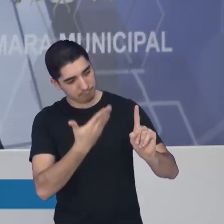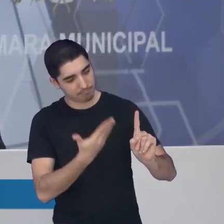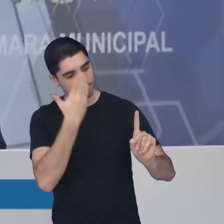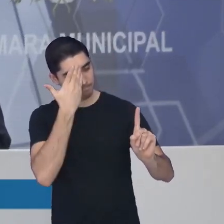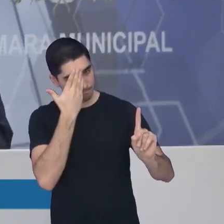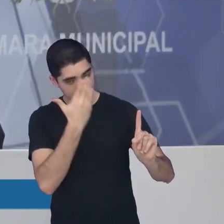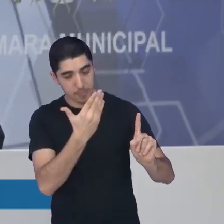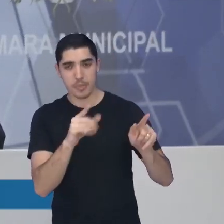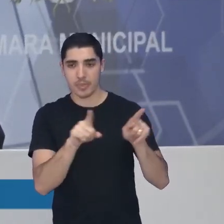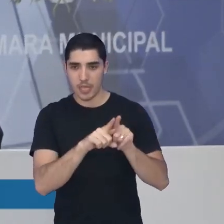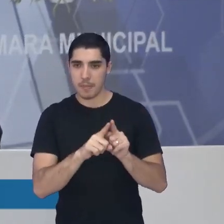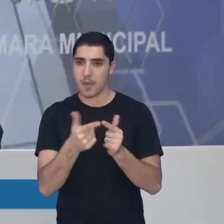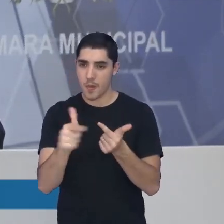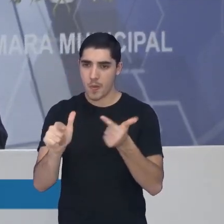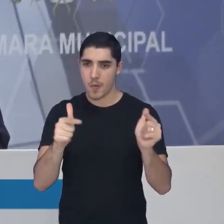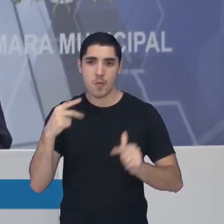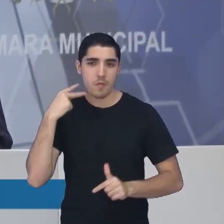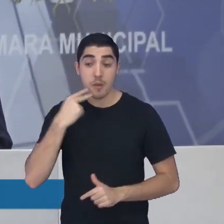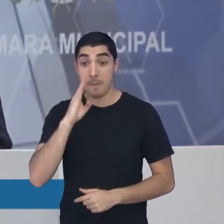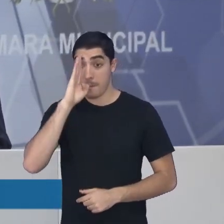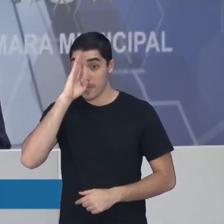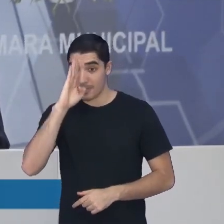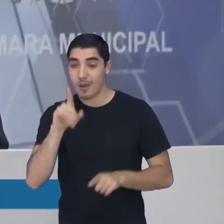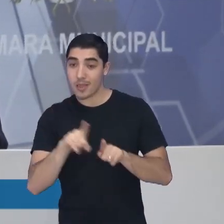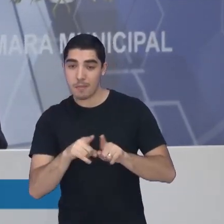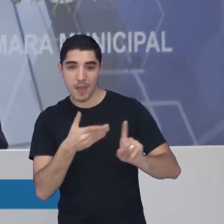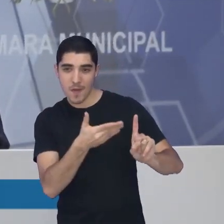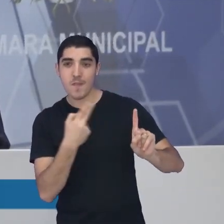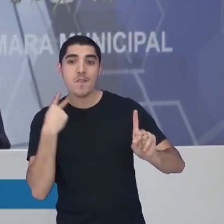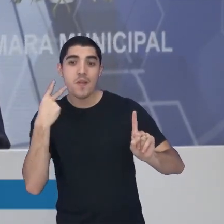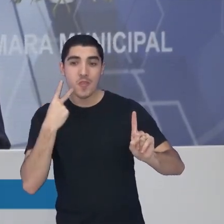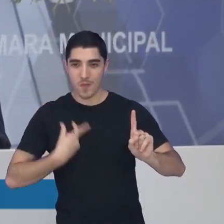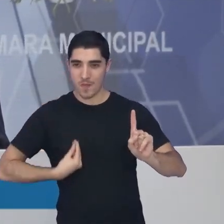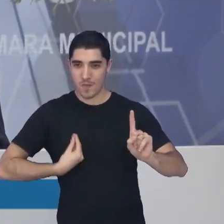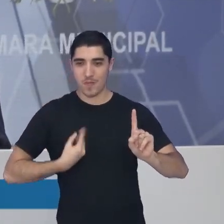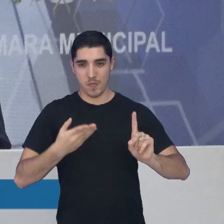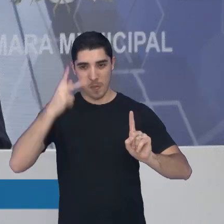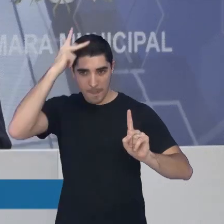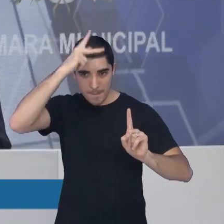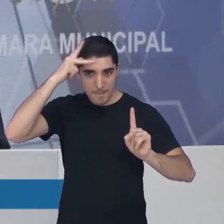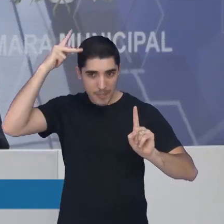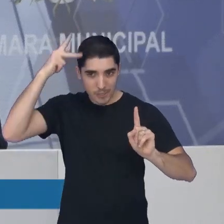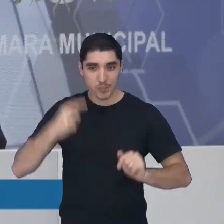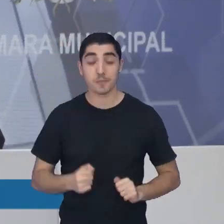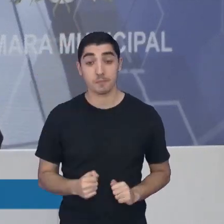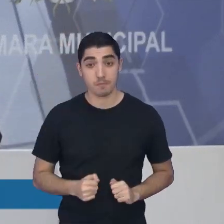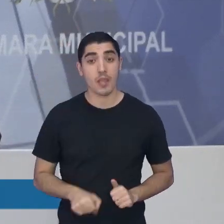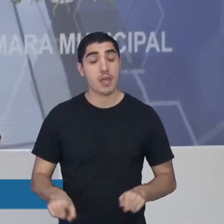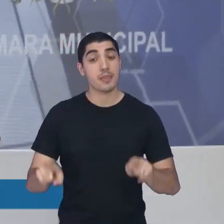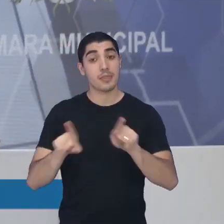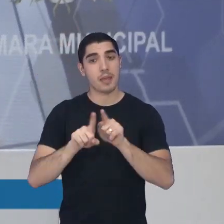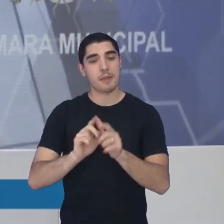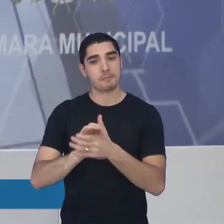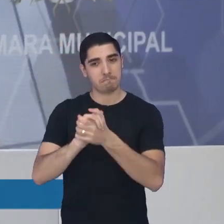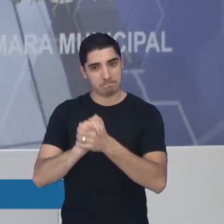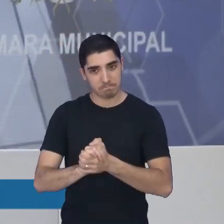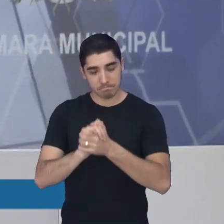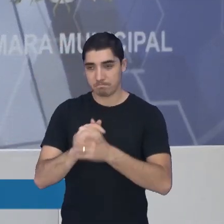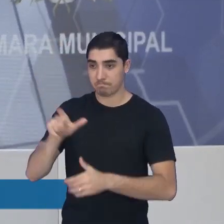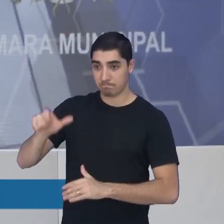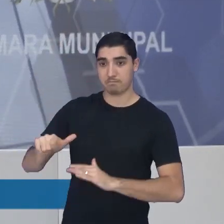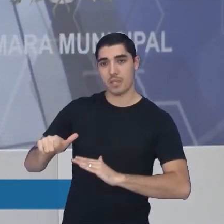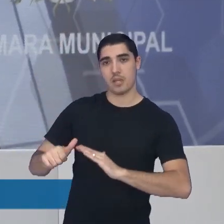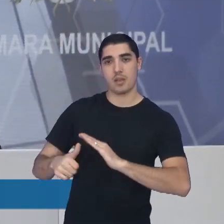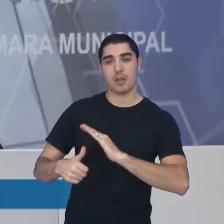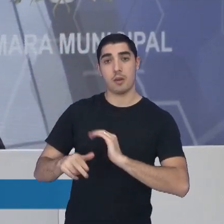aos demais vereadores, especificamente o vereador Petit, Minha saudação também ao pró-reitor de pesquisa da Univap,